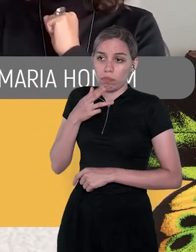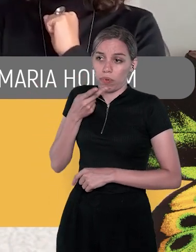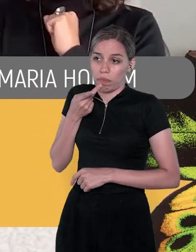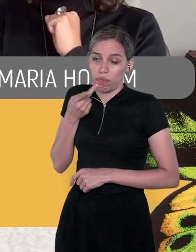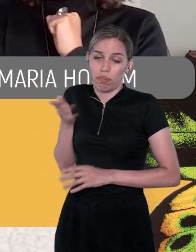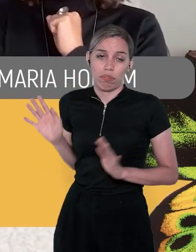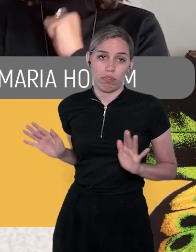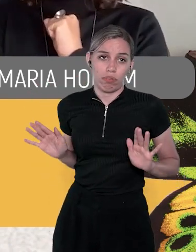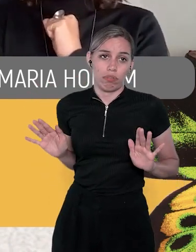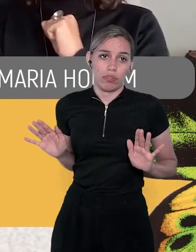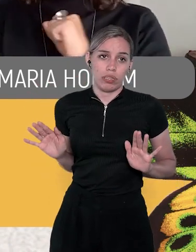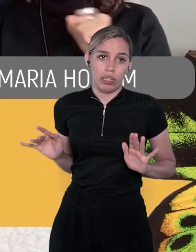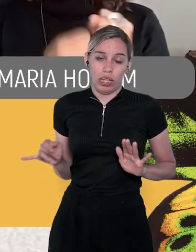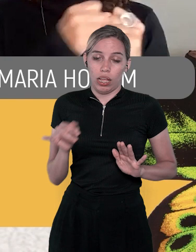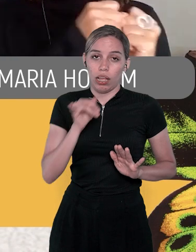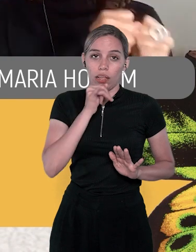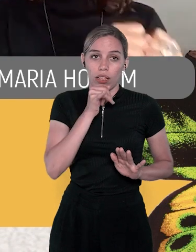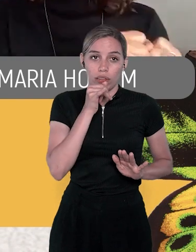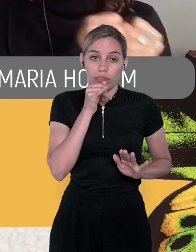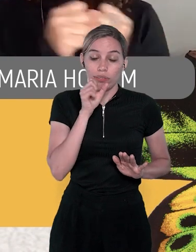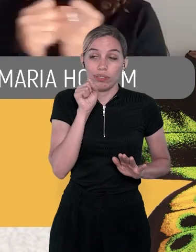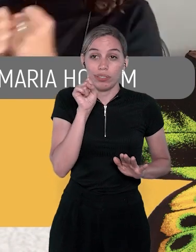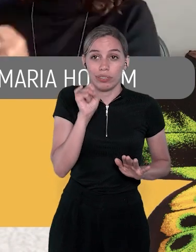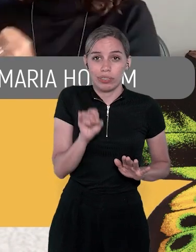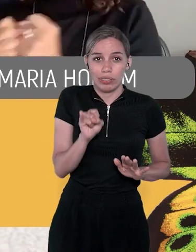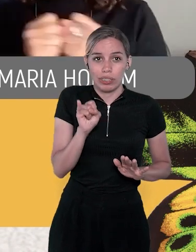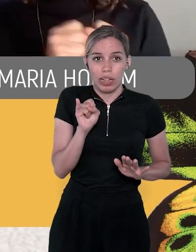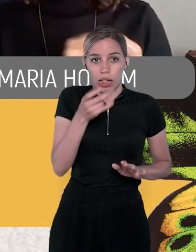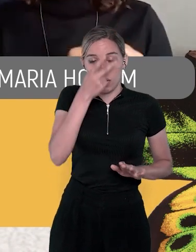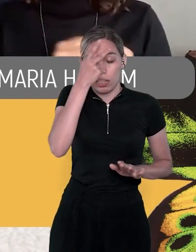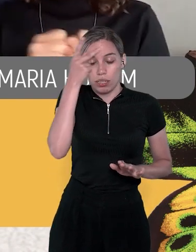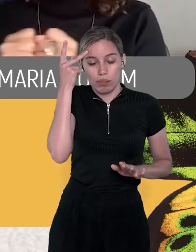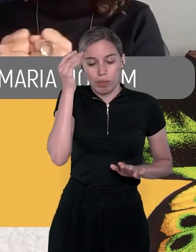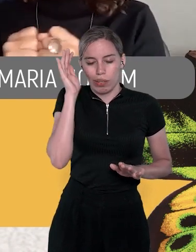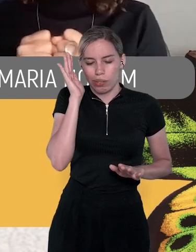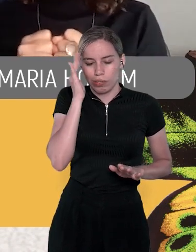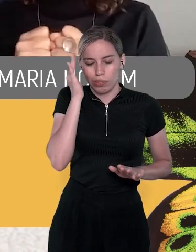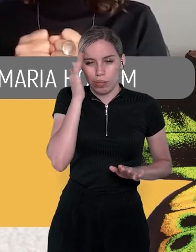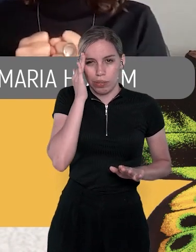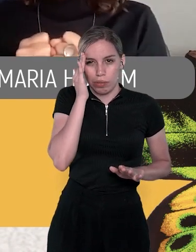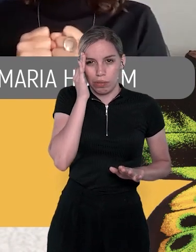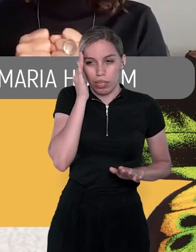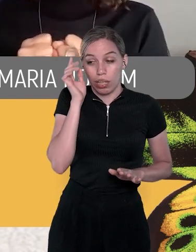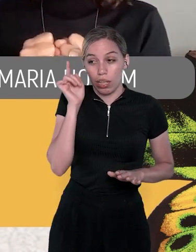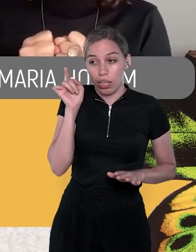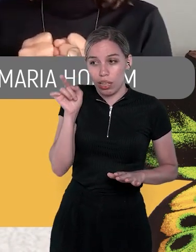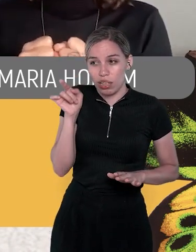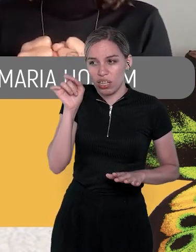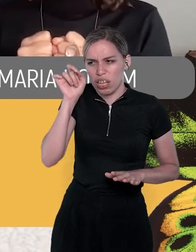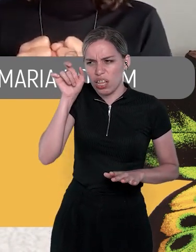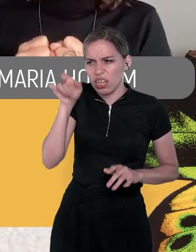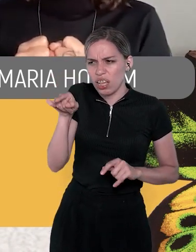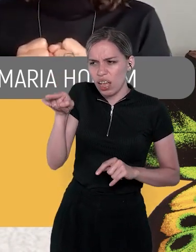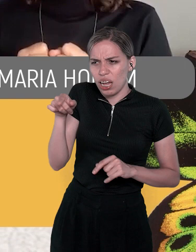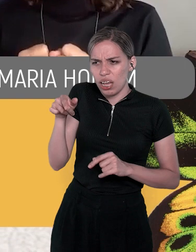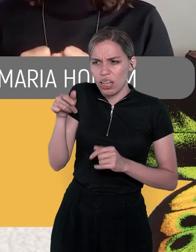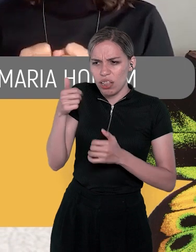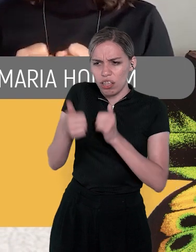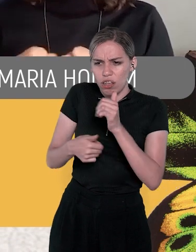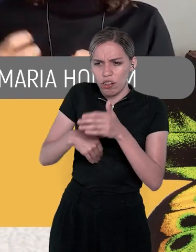trágico? Por exemplo, um herói que ele não soubesse, no fundo, qual time ele ia torcer, porque, no